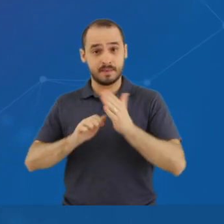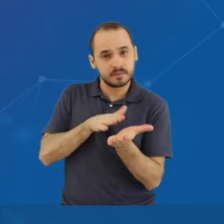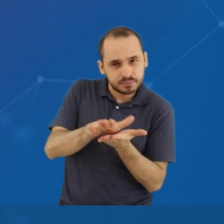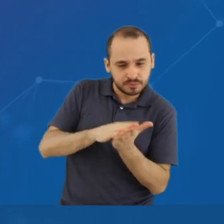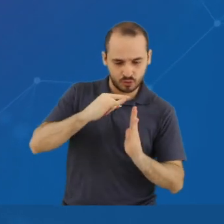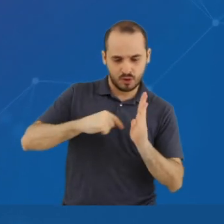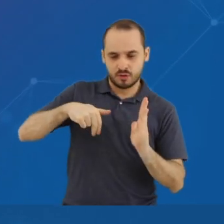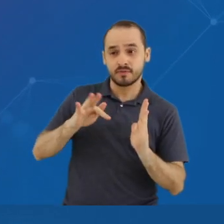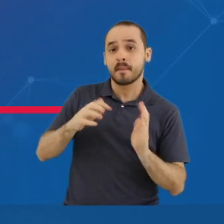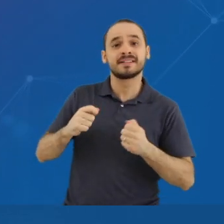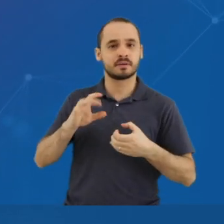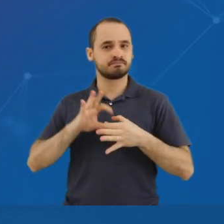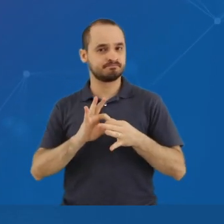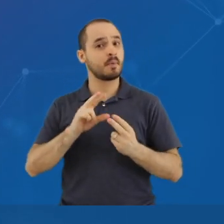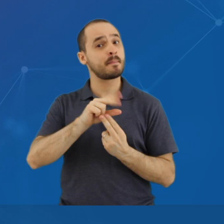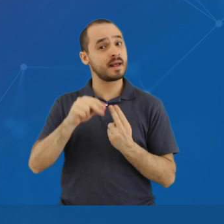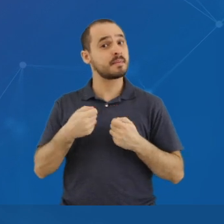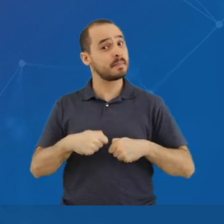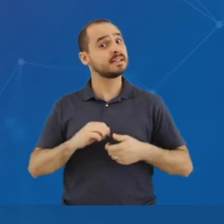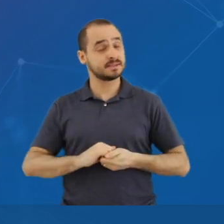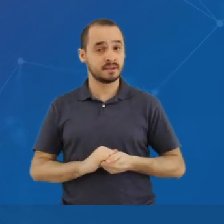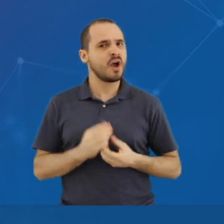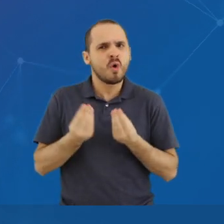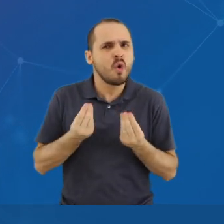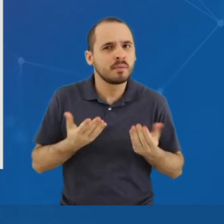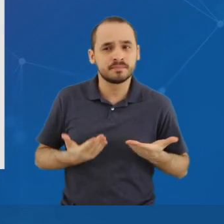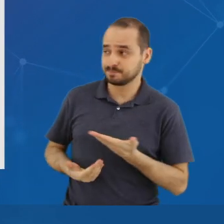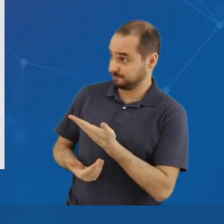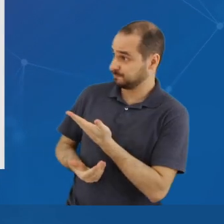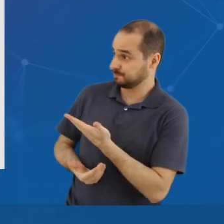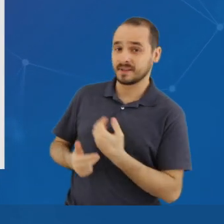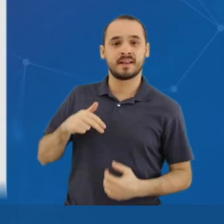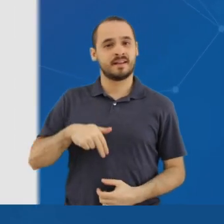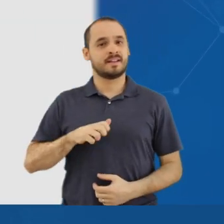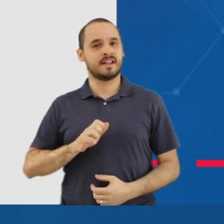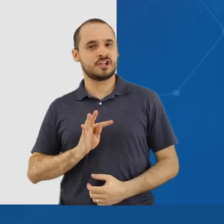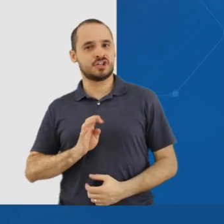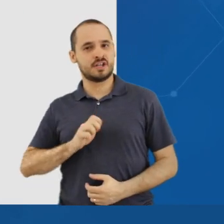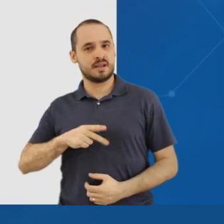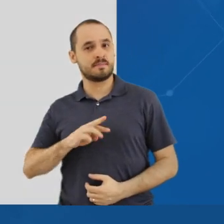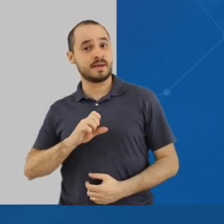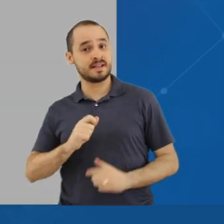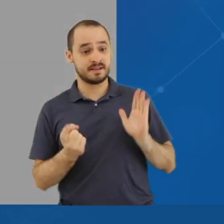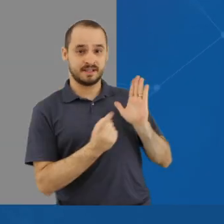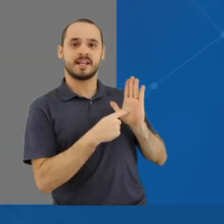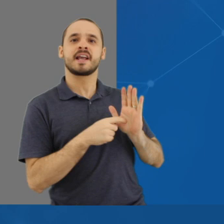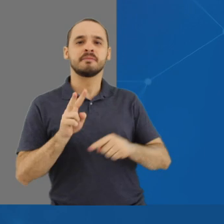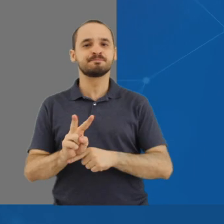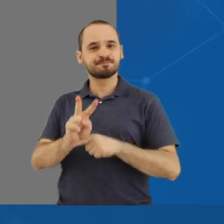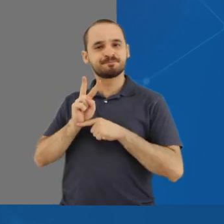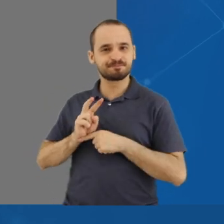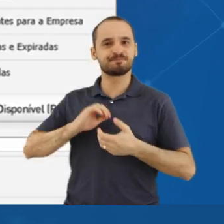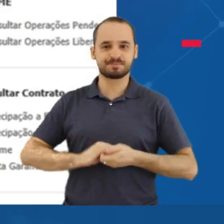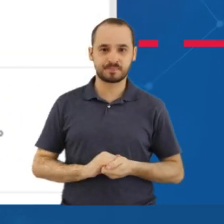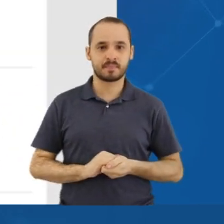emitiram as notas precisam ter convênio com o banco. Veja como é simples. Acesse o Net Empresa e em seguida clique em